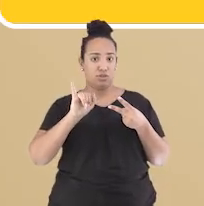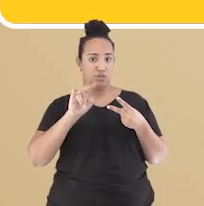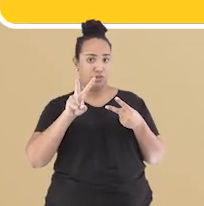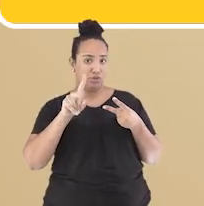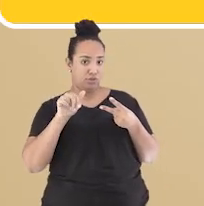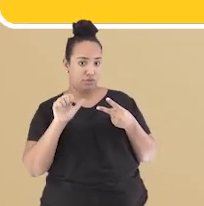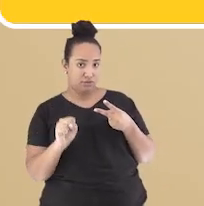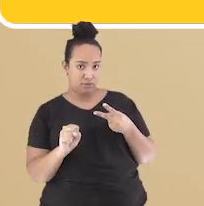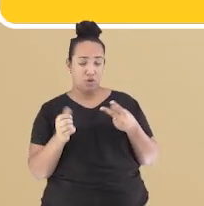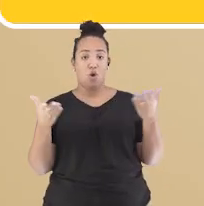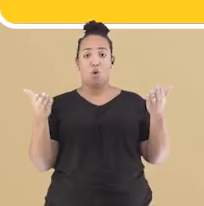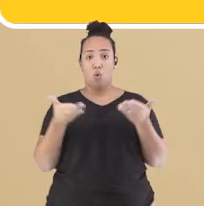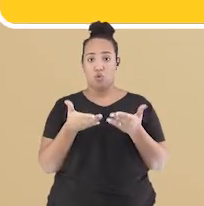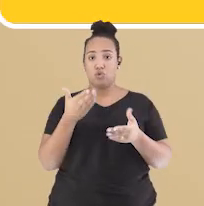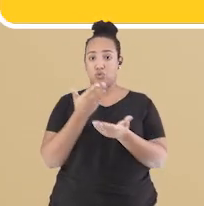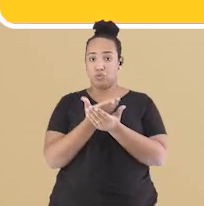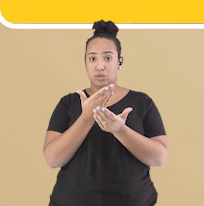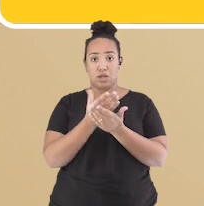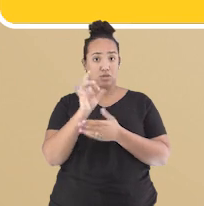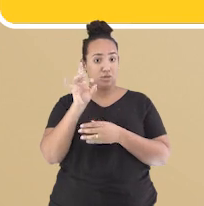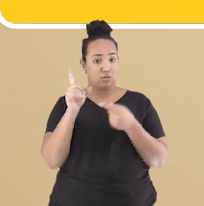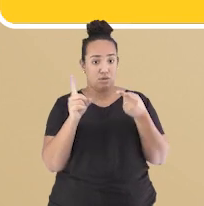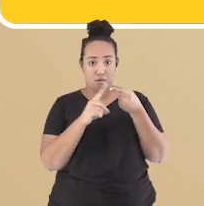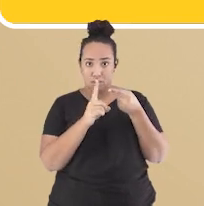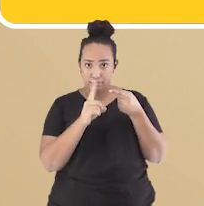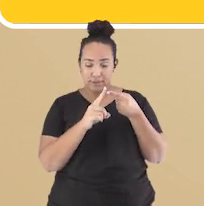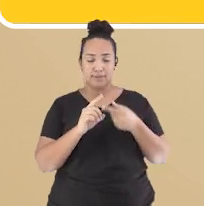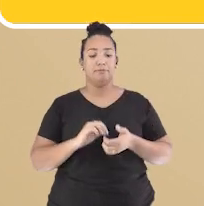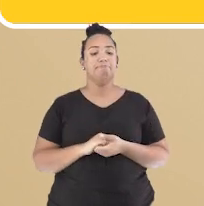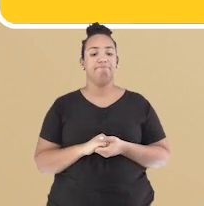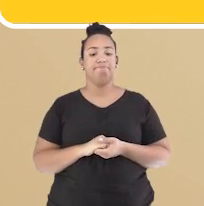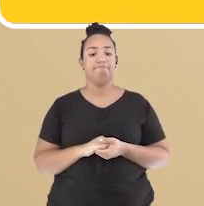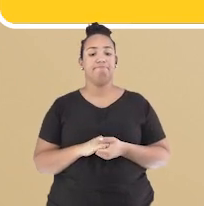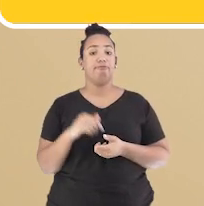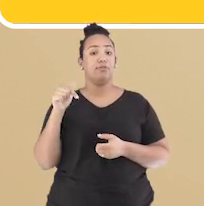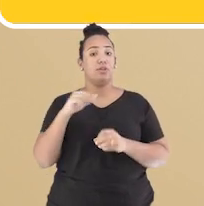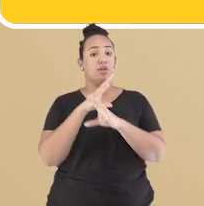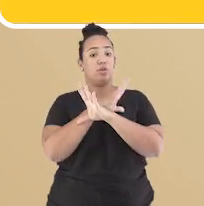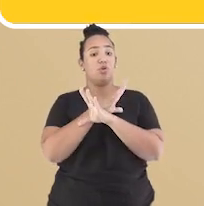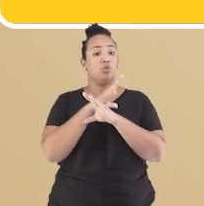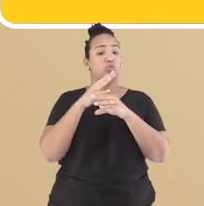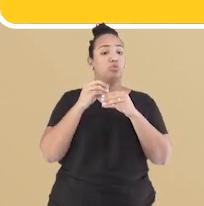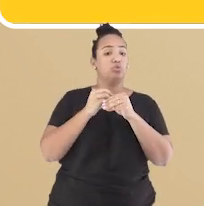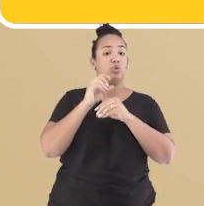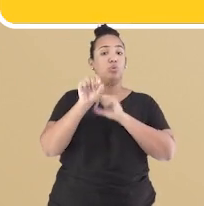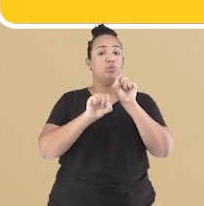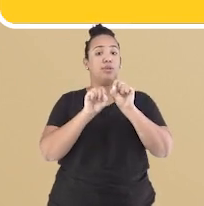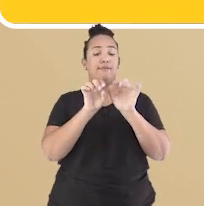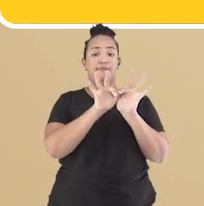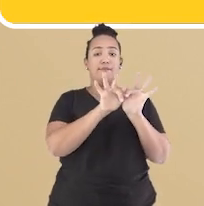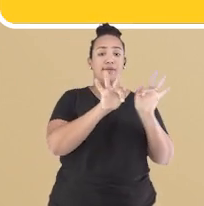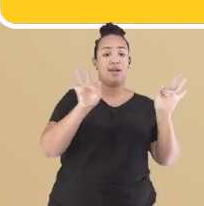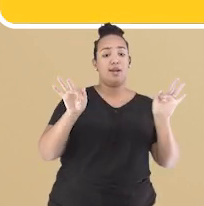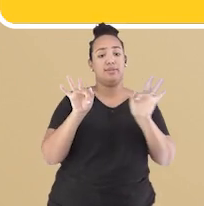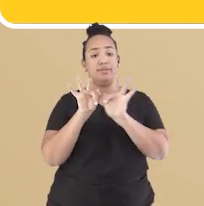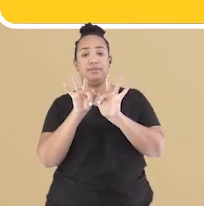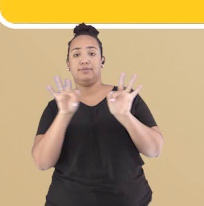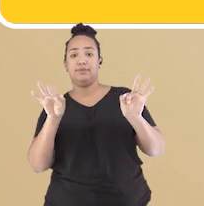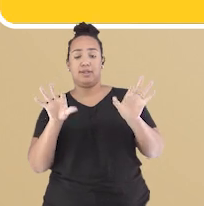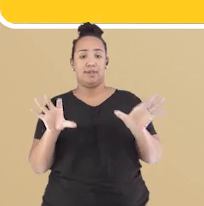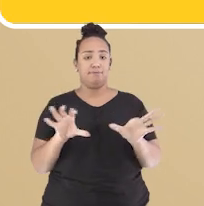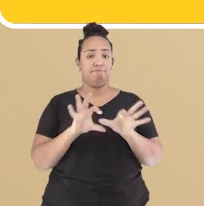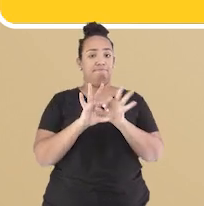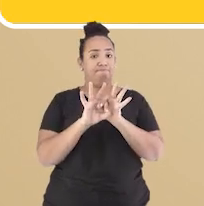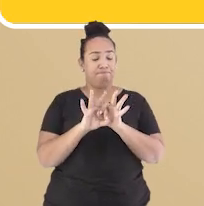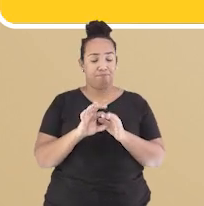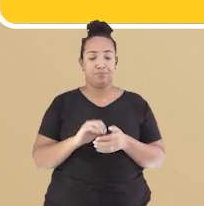conjunções coordenativas ligam palavras e orações independentes entre si, ou seja, elas não precisam uma da outra para existir.